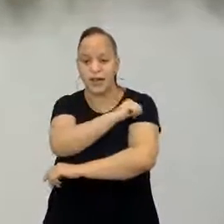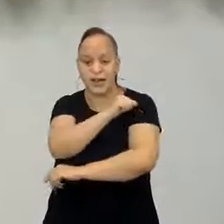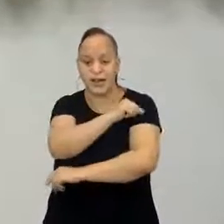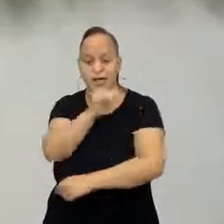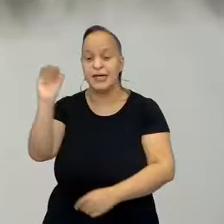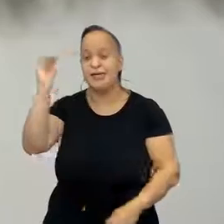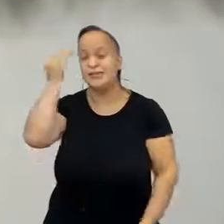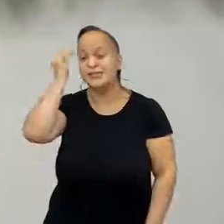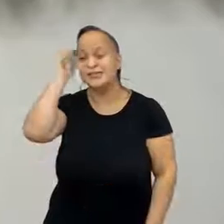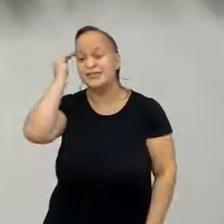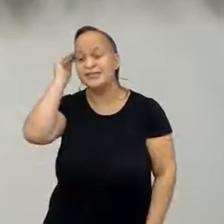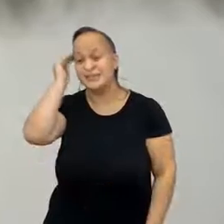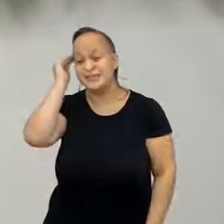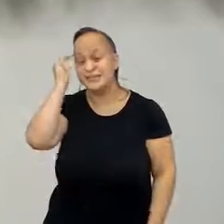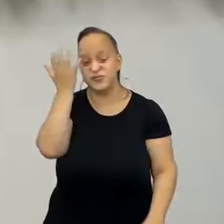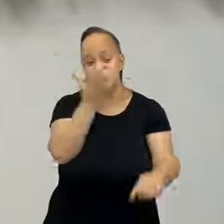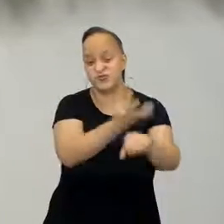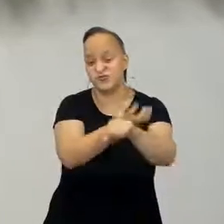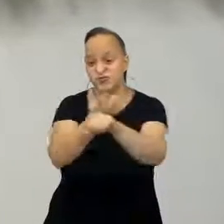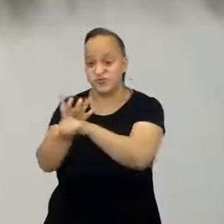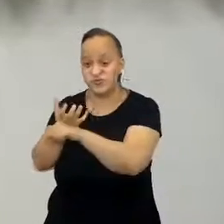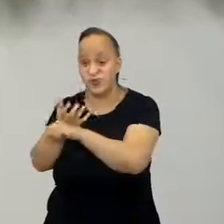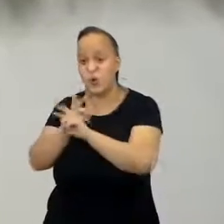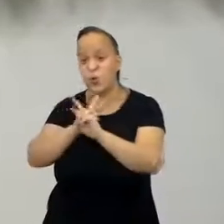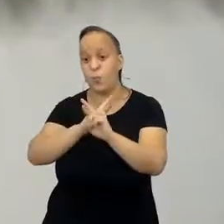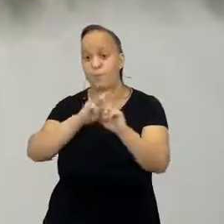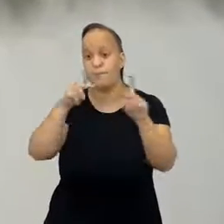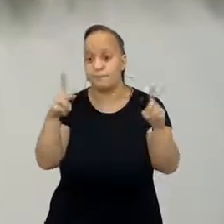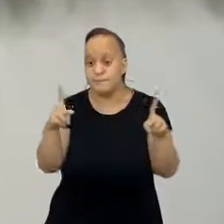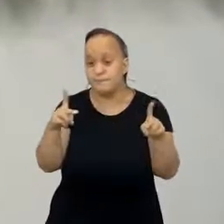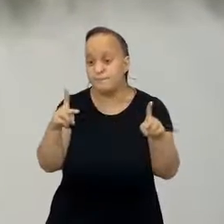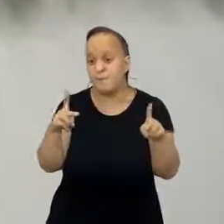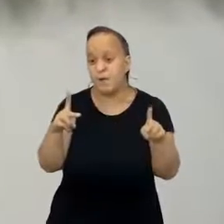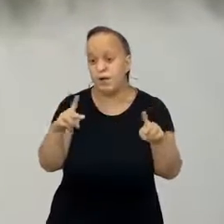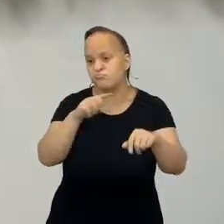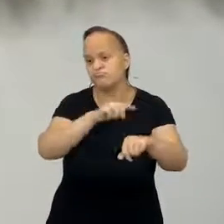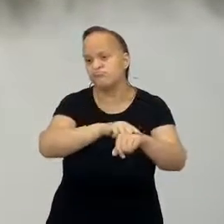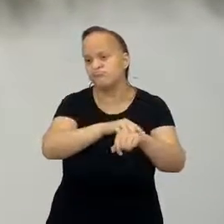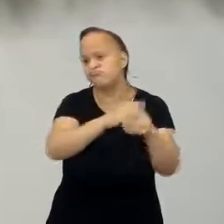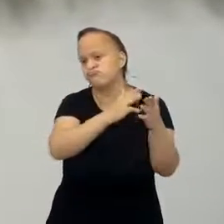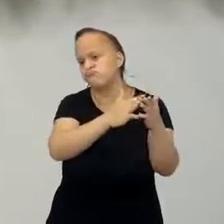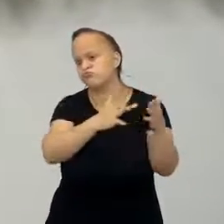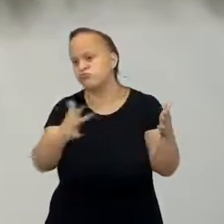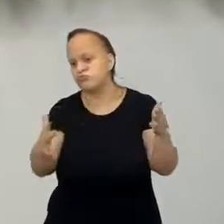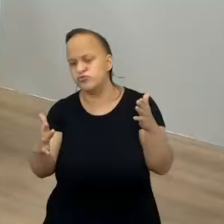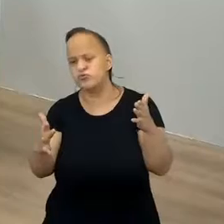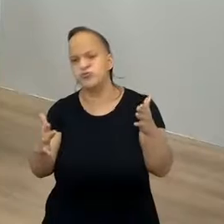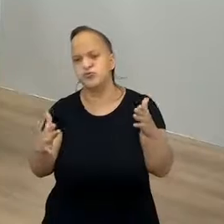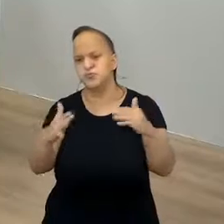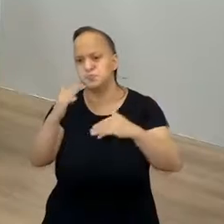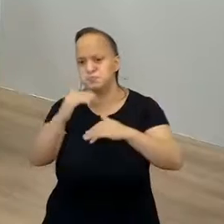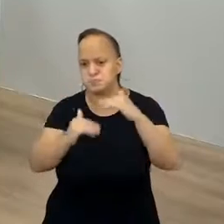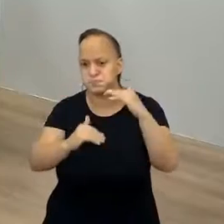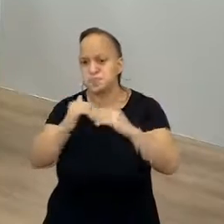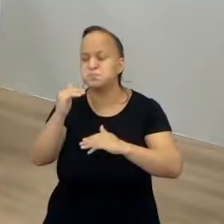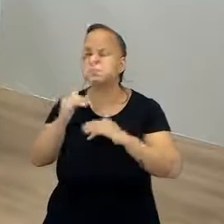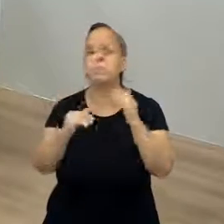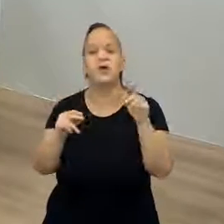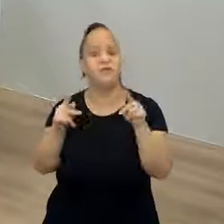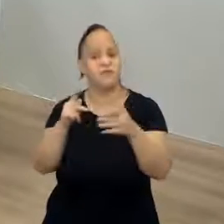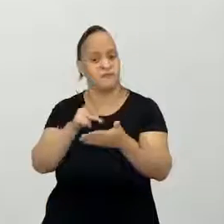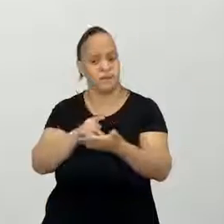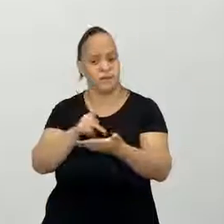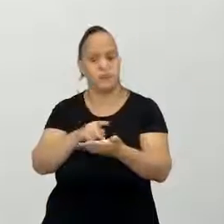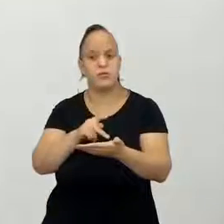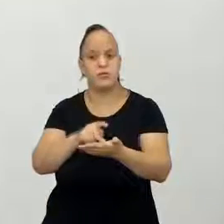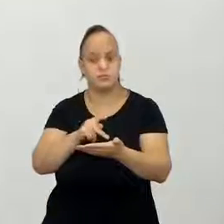por exemplo, que em outros componentes, em outros momentos do dia, né, ele terá também essa habilidade sendo desenvolvida. Isso,